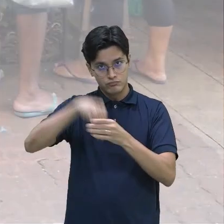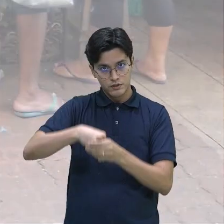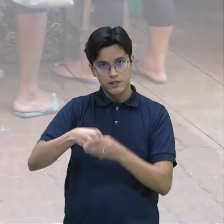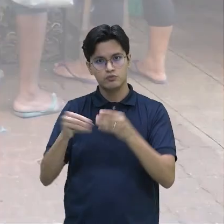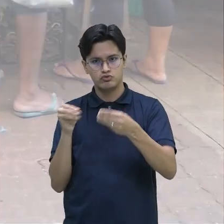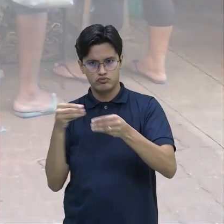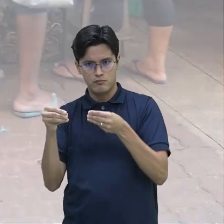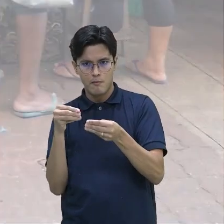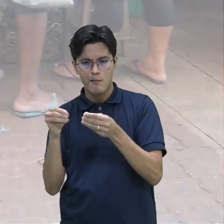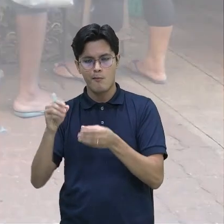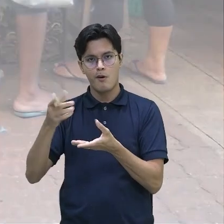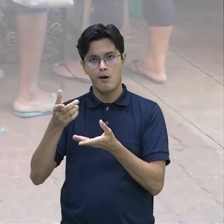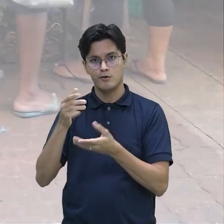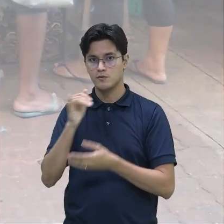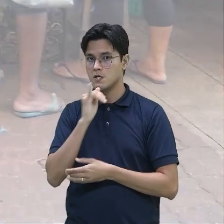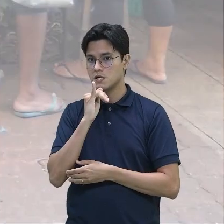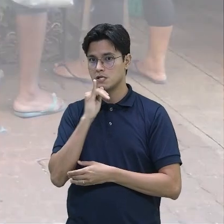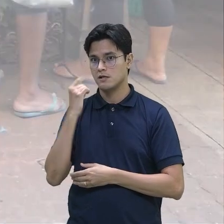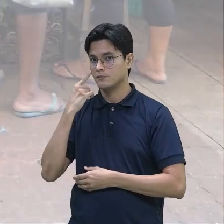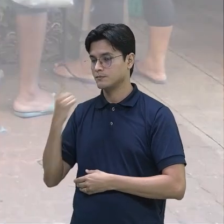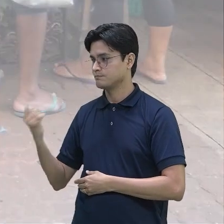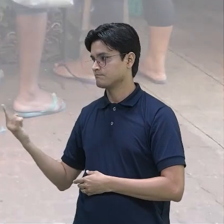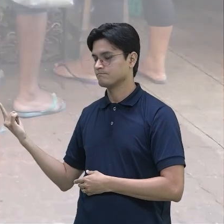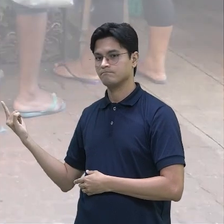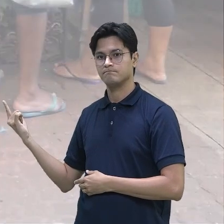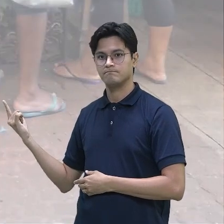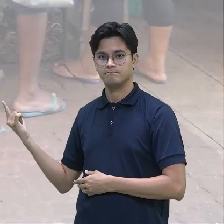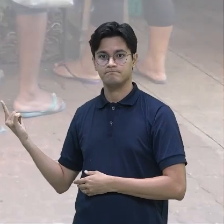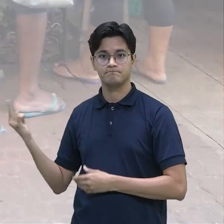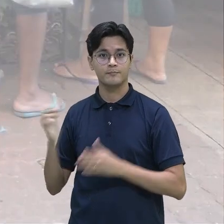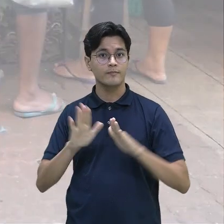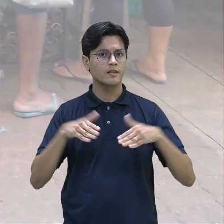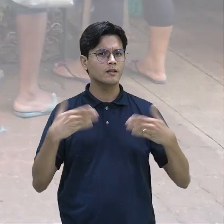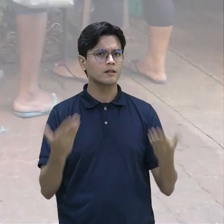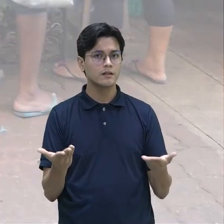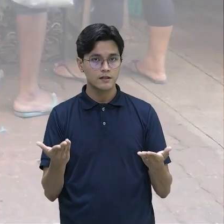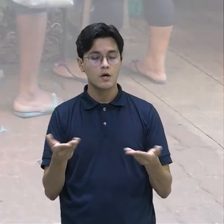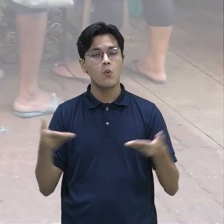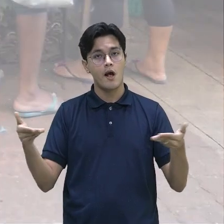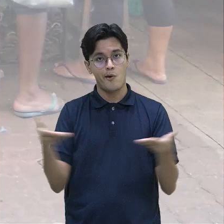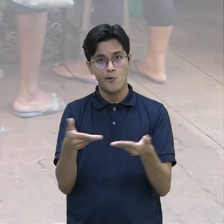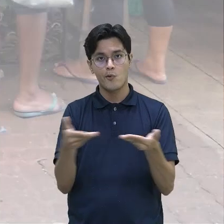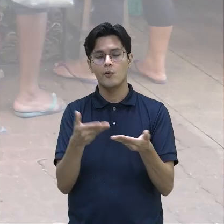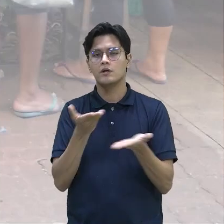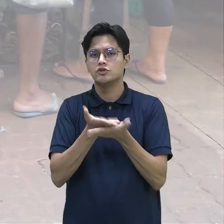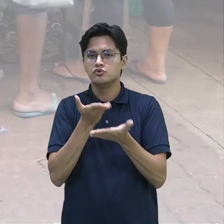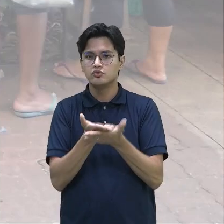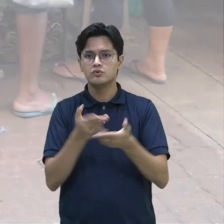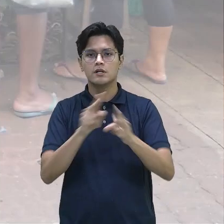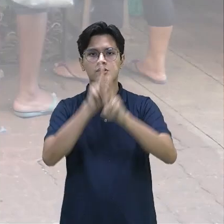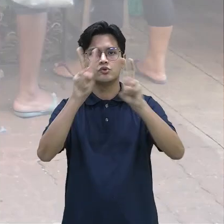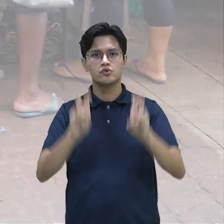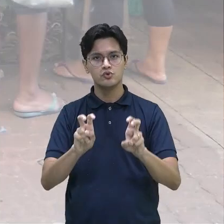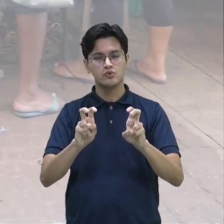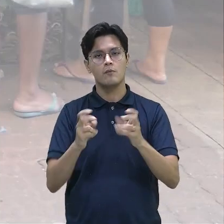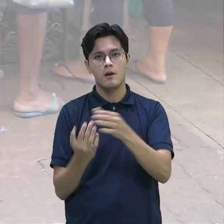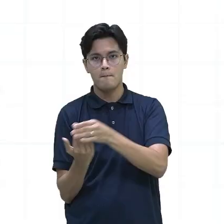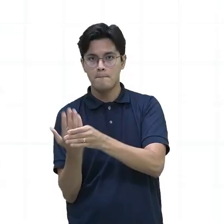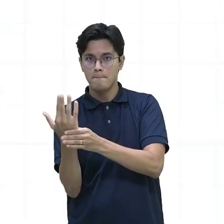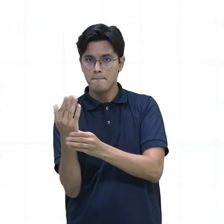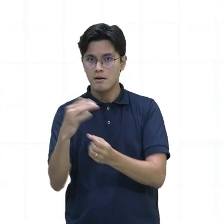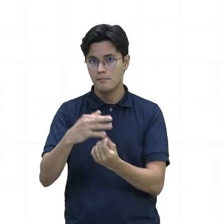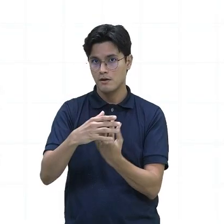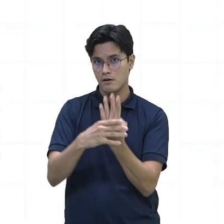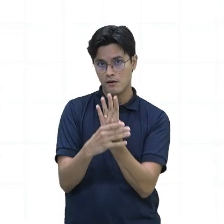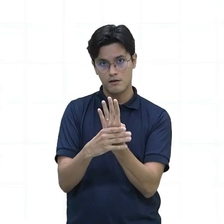banca de feira que está aqui, ó, atrás de mim. Então, nós vamos estudar um pouco sobre as plantas medicinais. Vejam